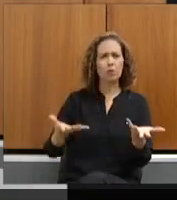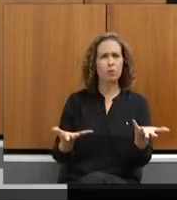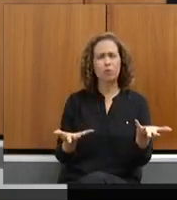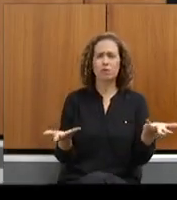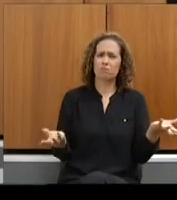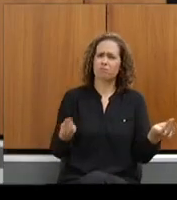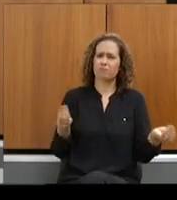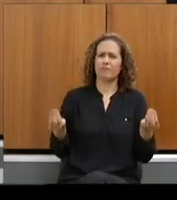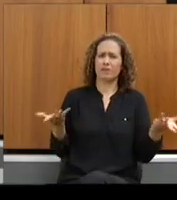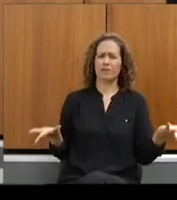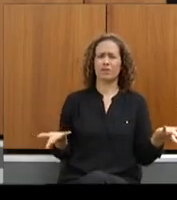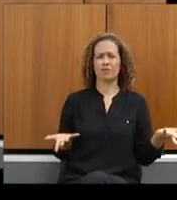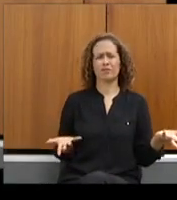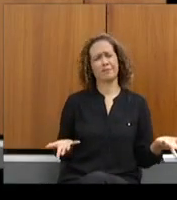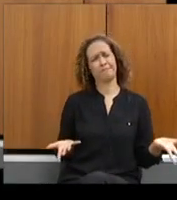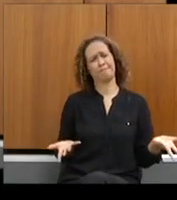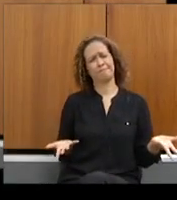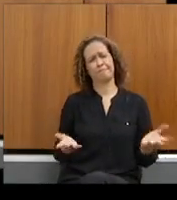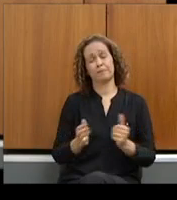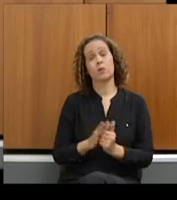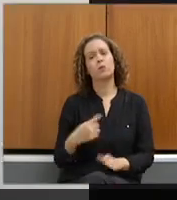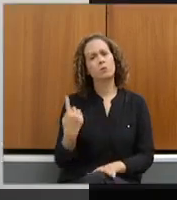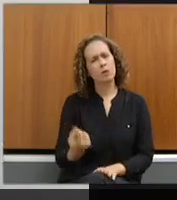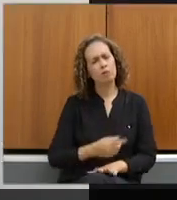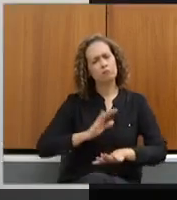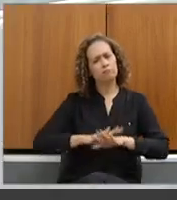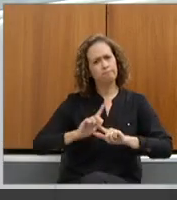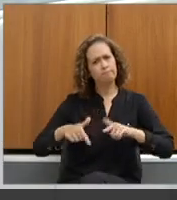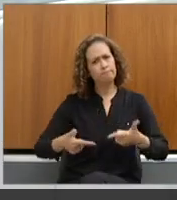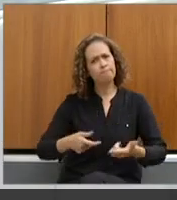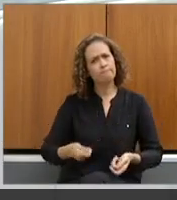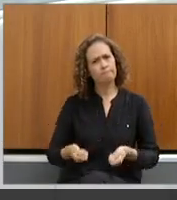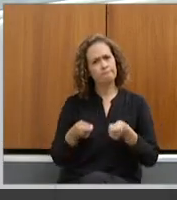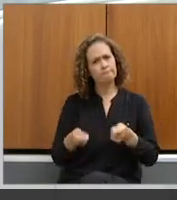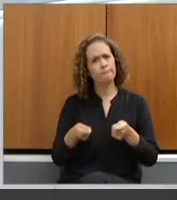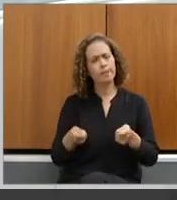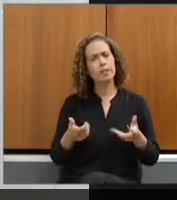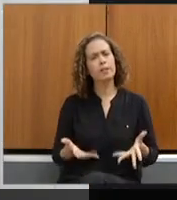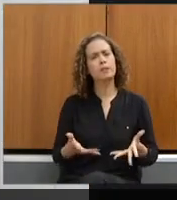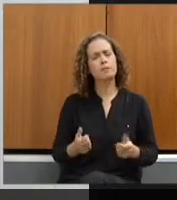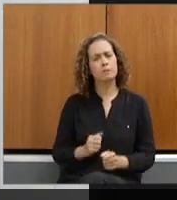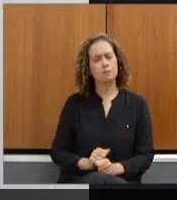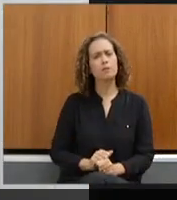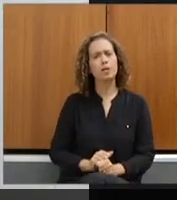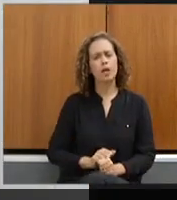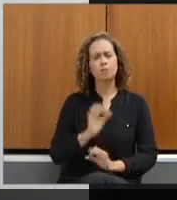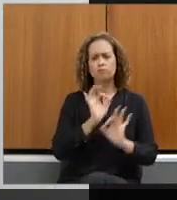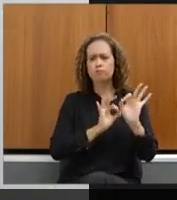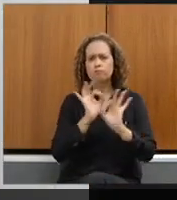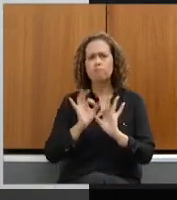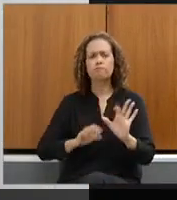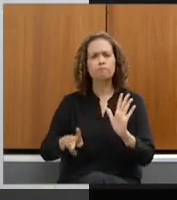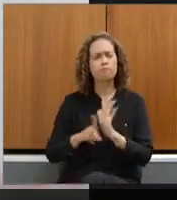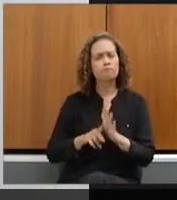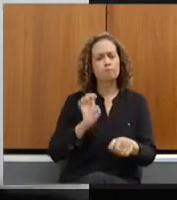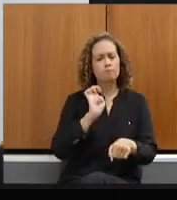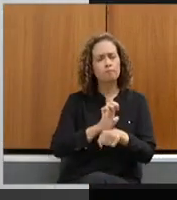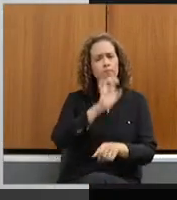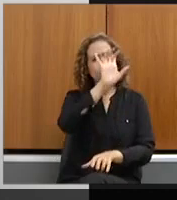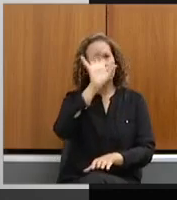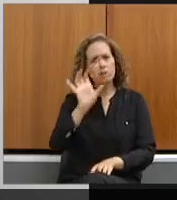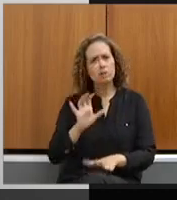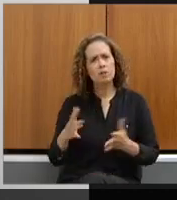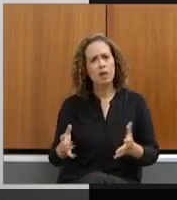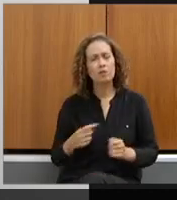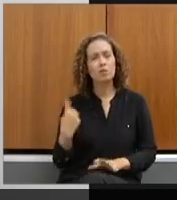então nós precisamos de uma ação mais firme de uma articulação Federativa dos Estados nós não